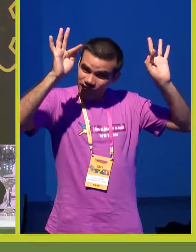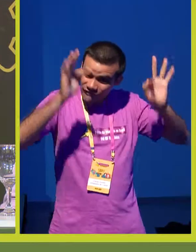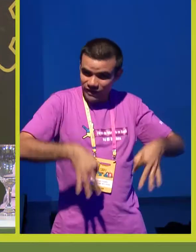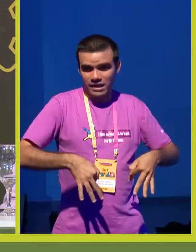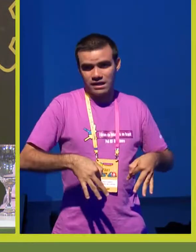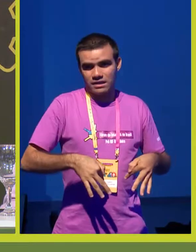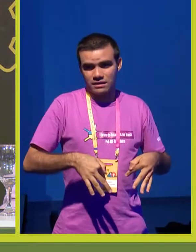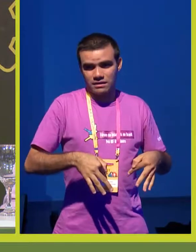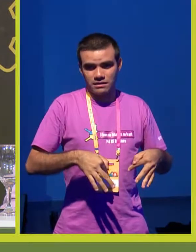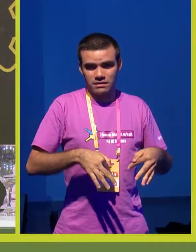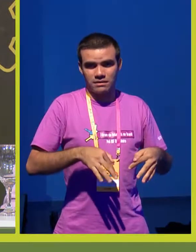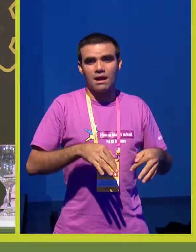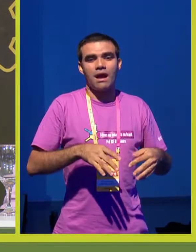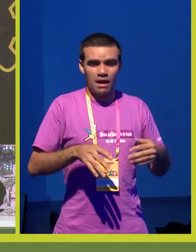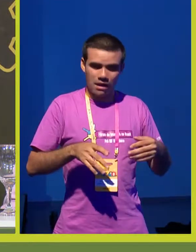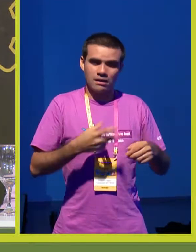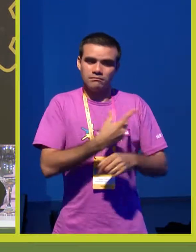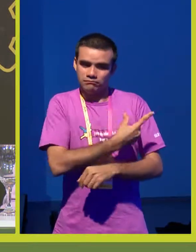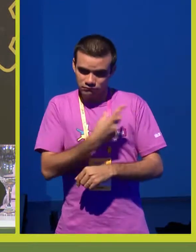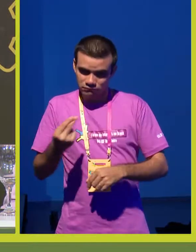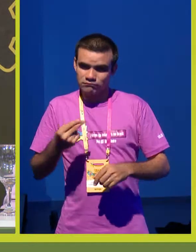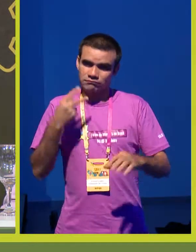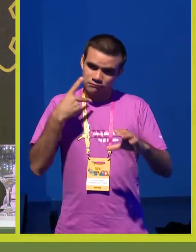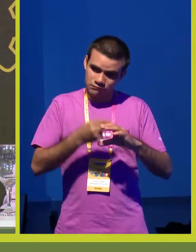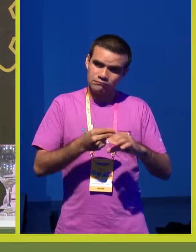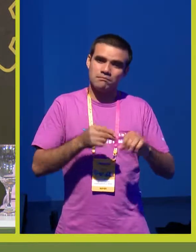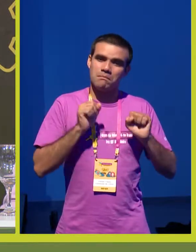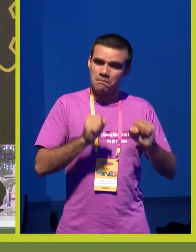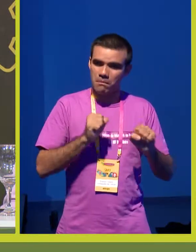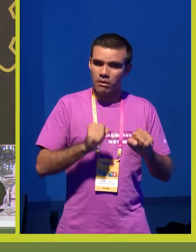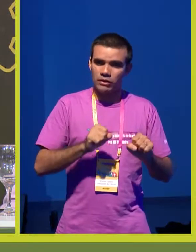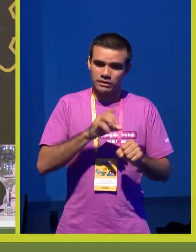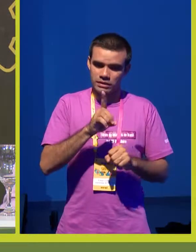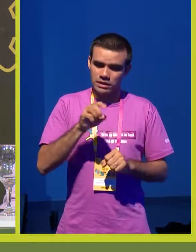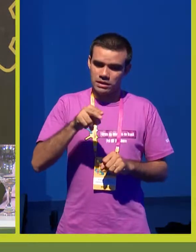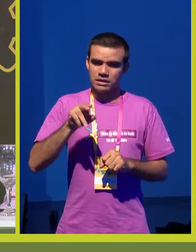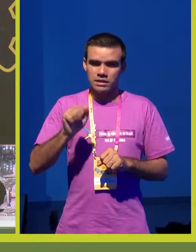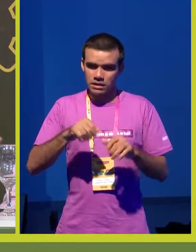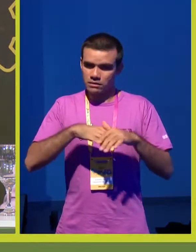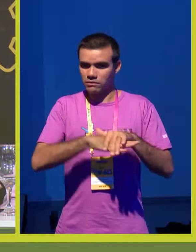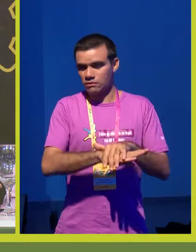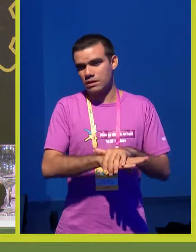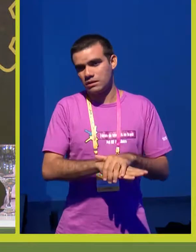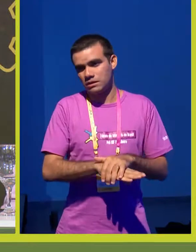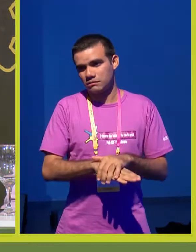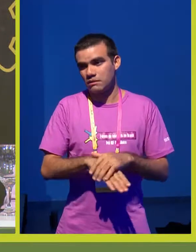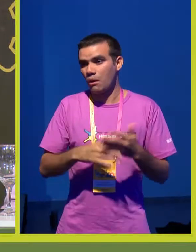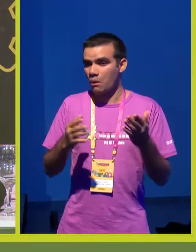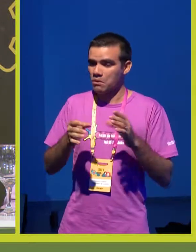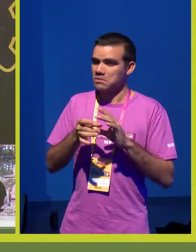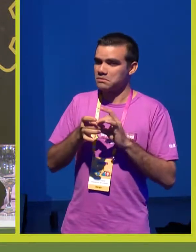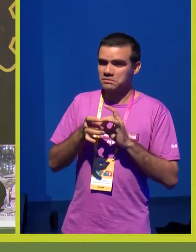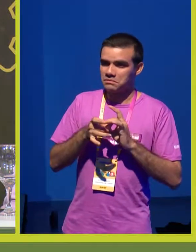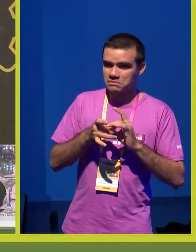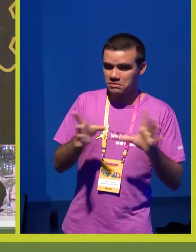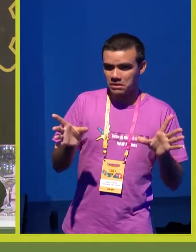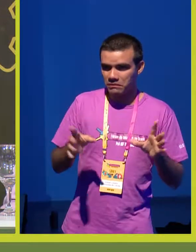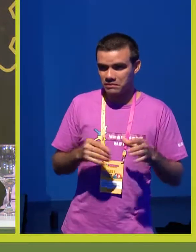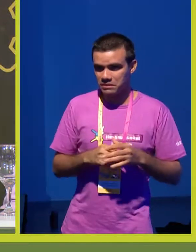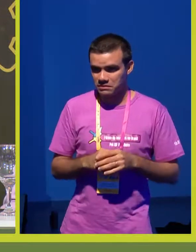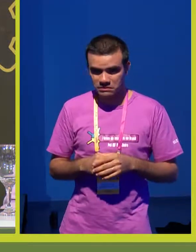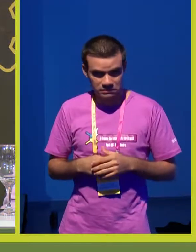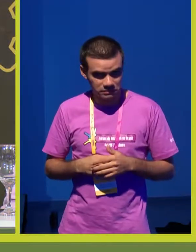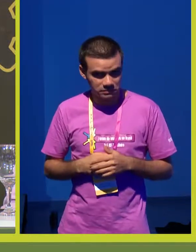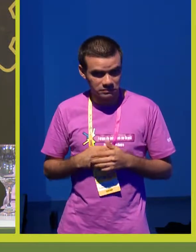Pelo pagode anticrime, o projeto de lei determinaria a exclusão imediata no caso de absolvição, porque já que pode coletar mesmo antes do trânsito em julgado,